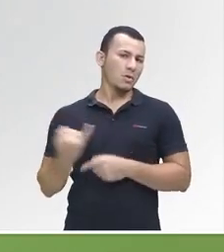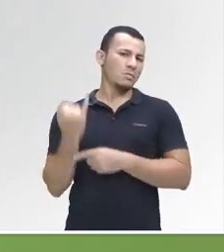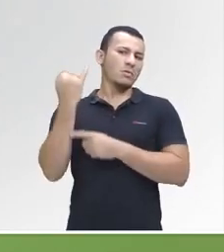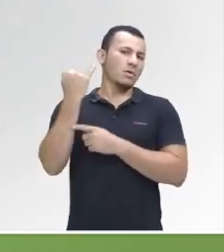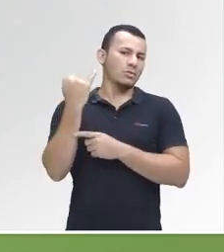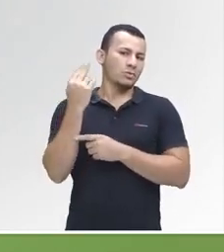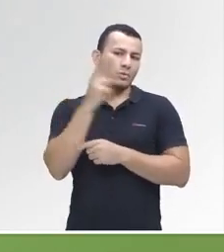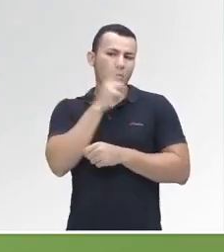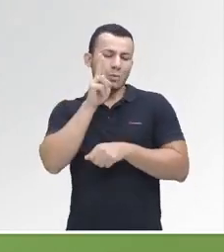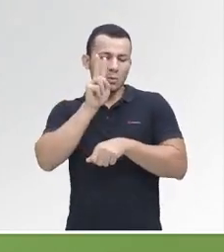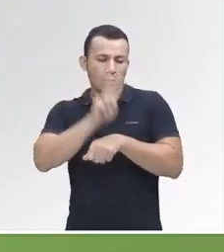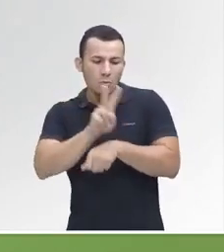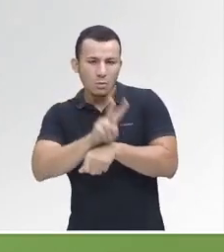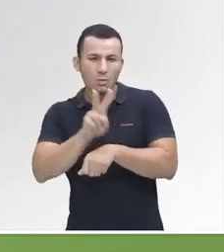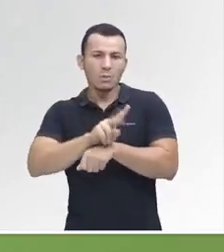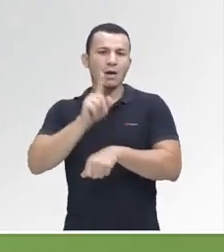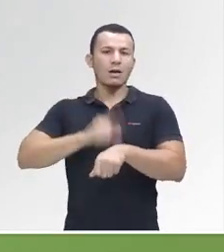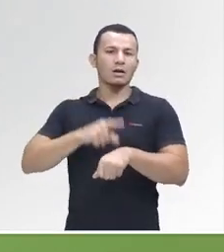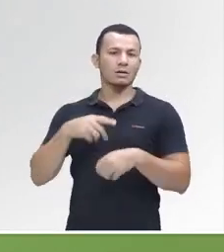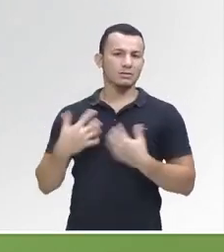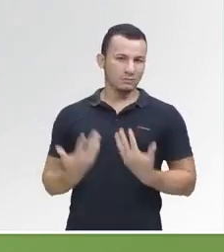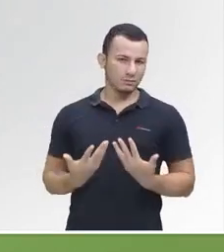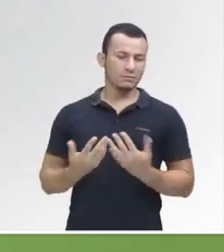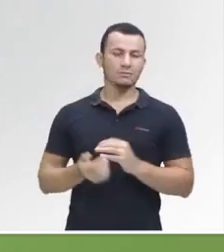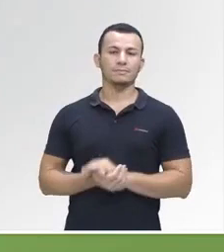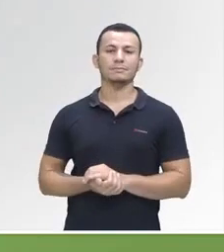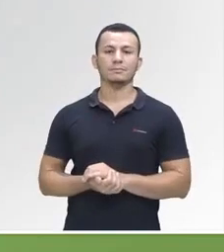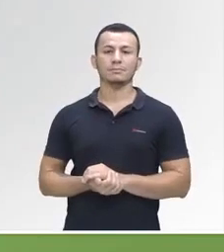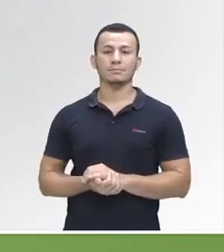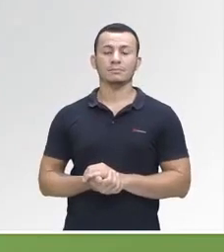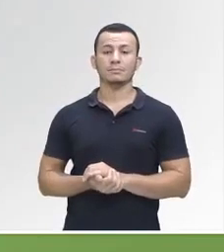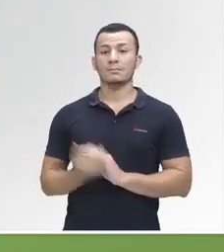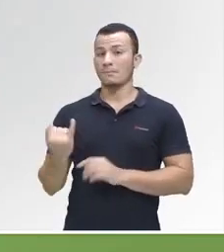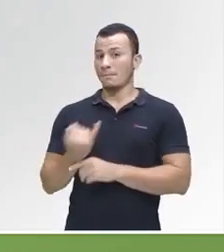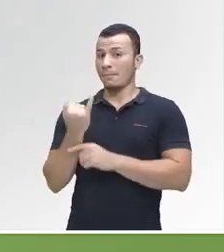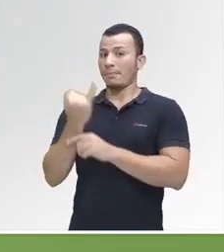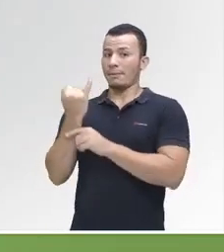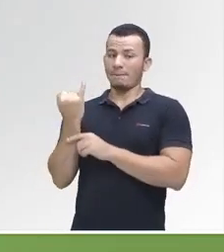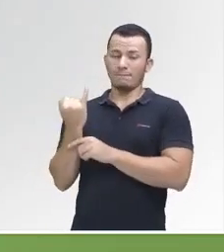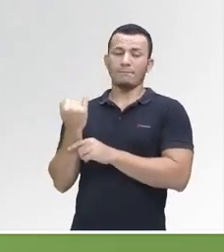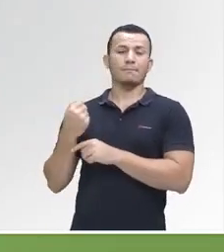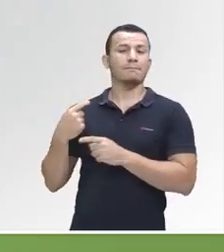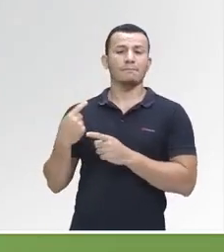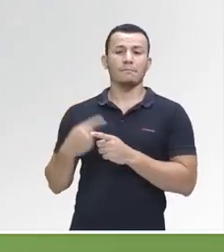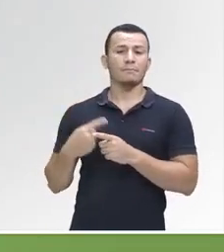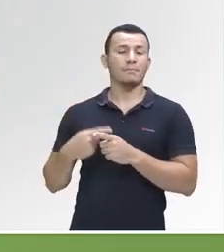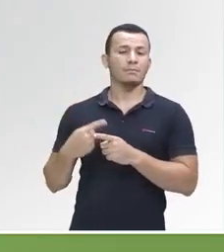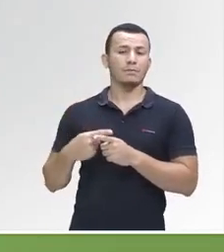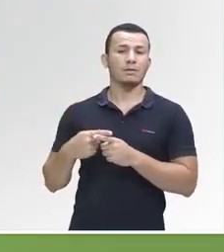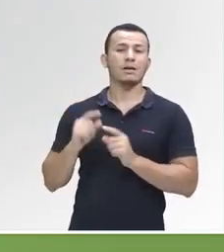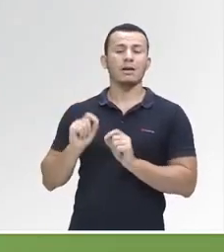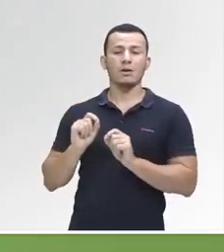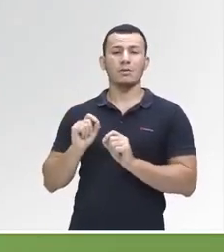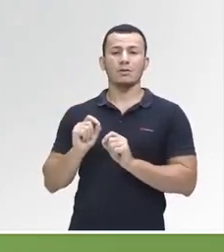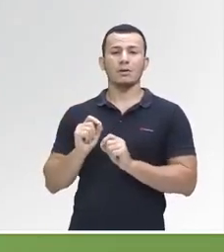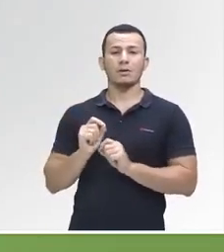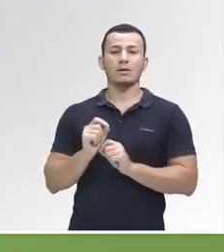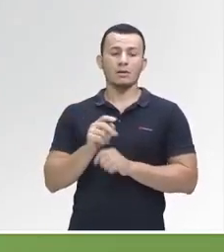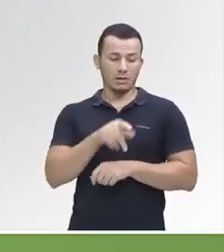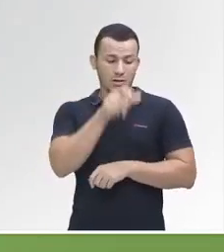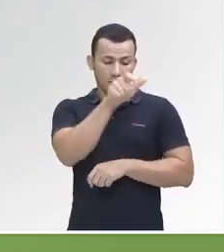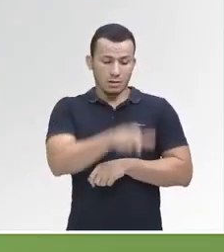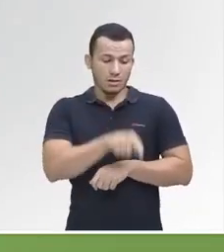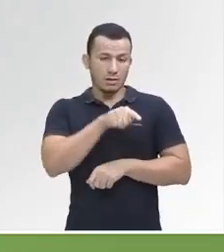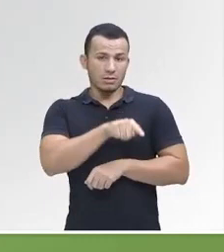importantes. Os primeiros socorros são importantes para manter o